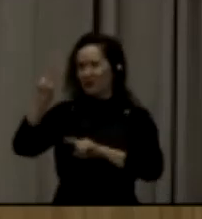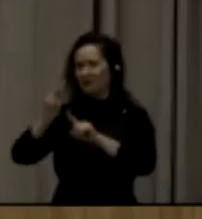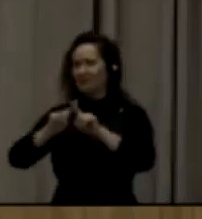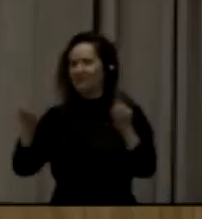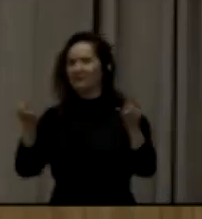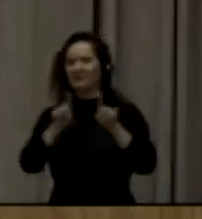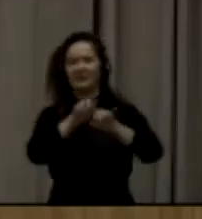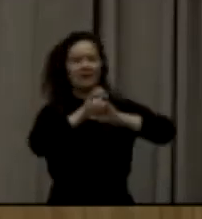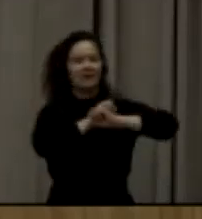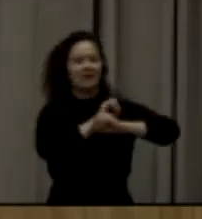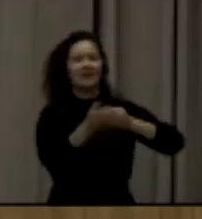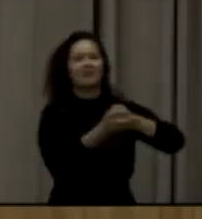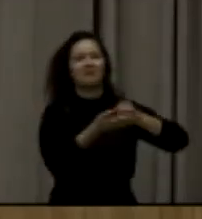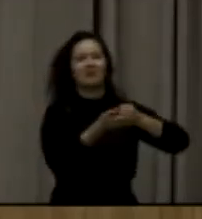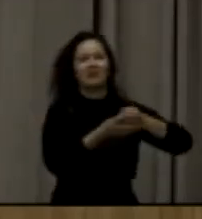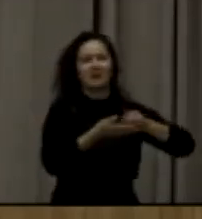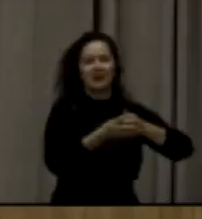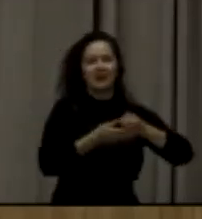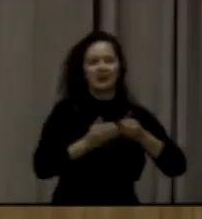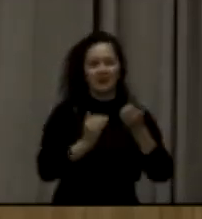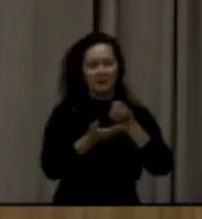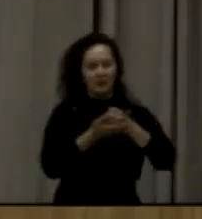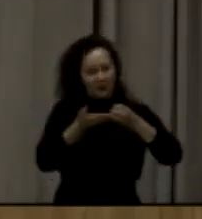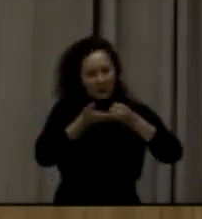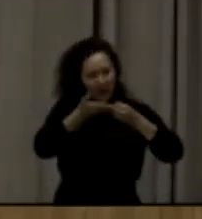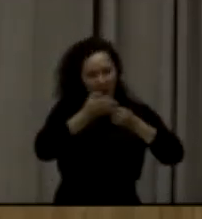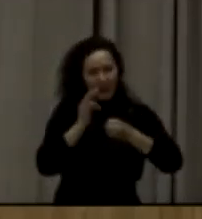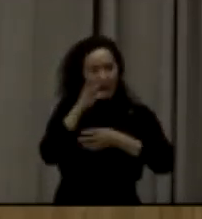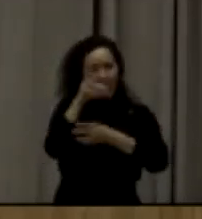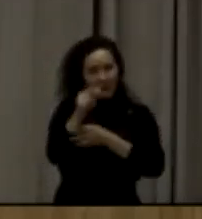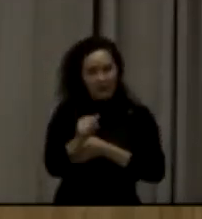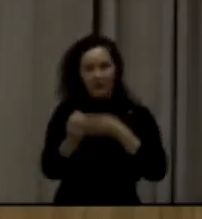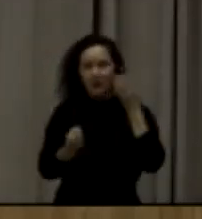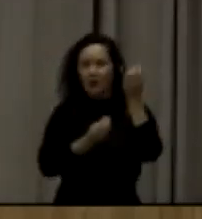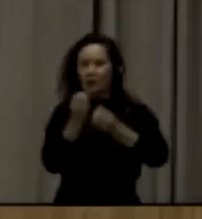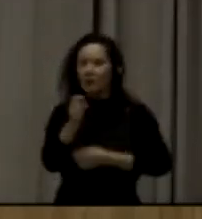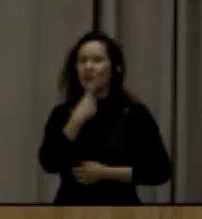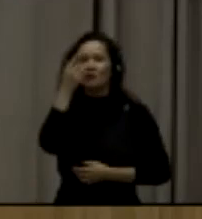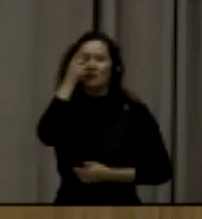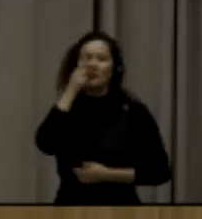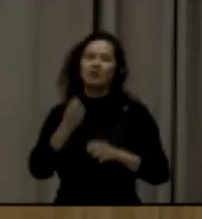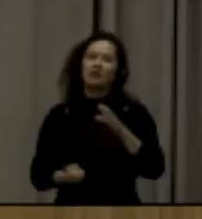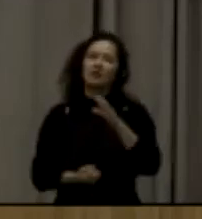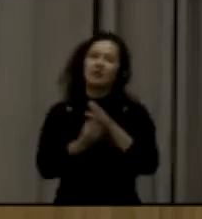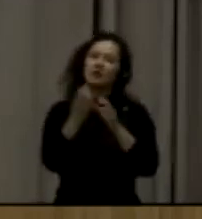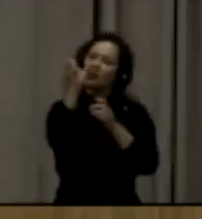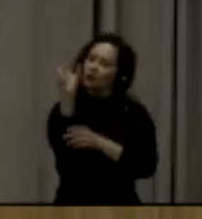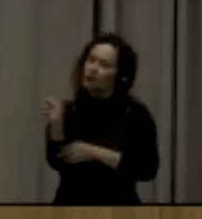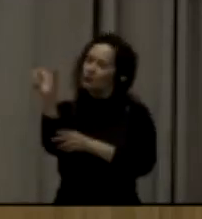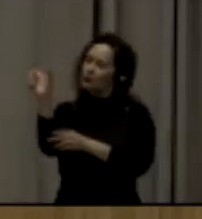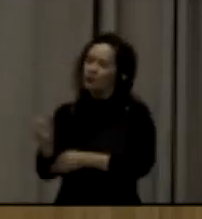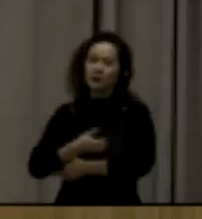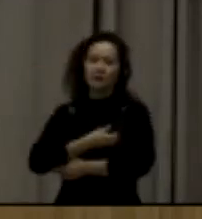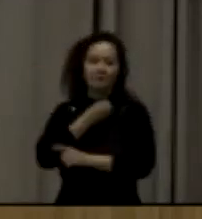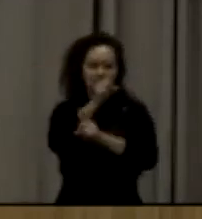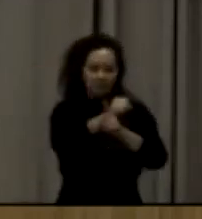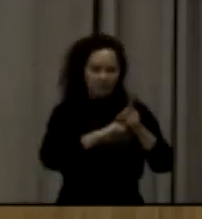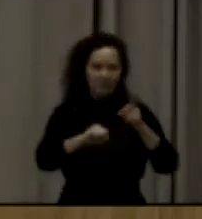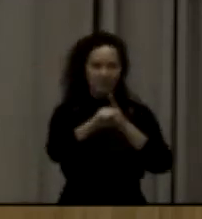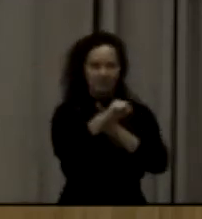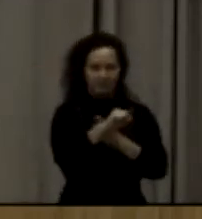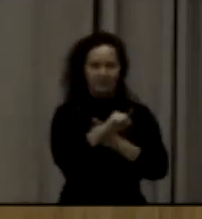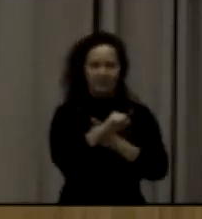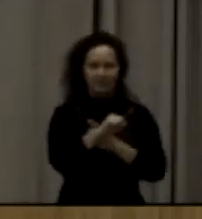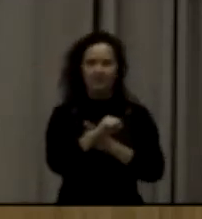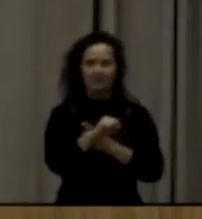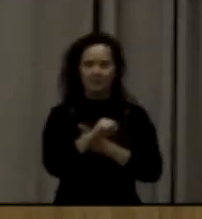mas também na educação em todos os seus níveis, em termos de como nós podemos construir sujeitos sociais,